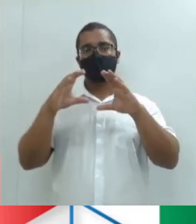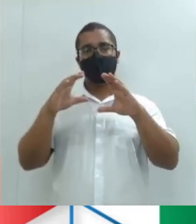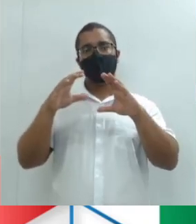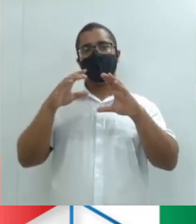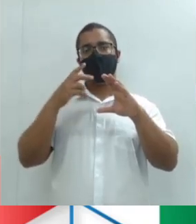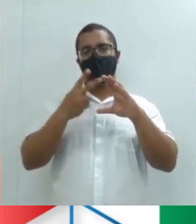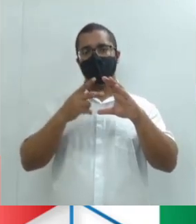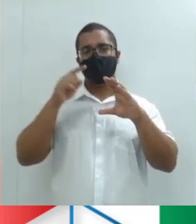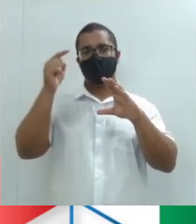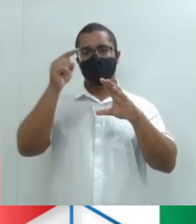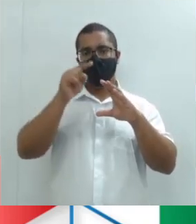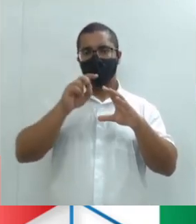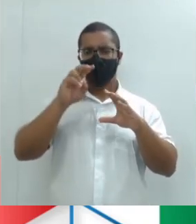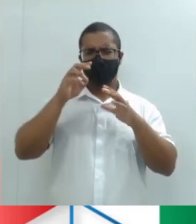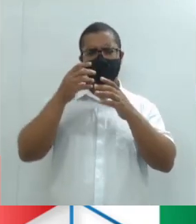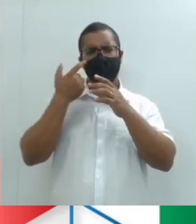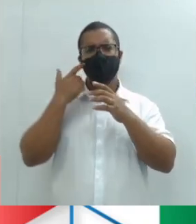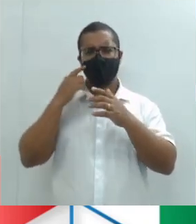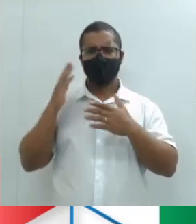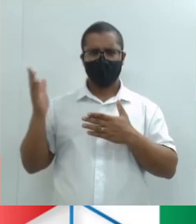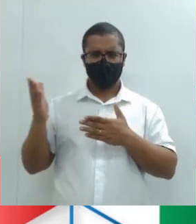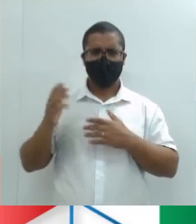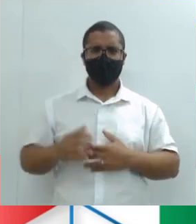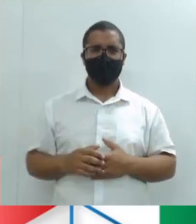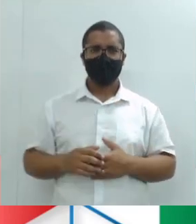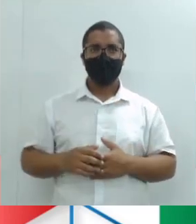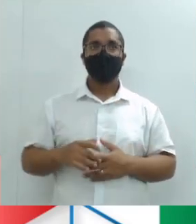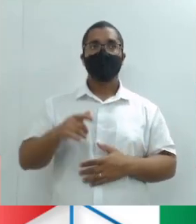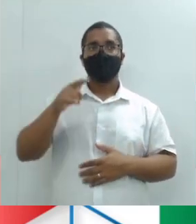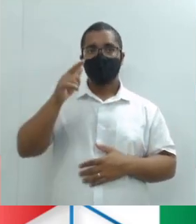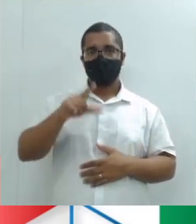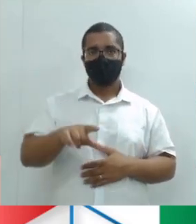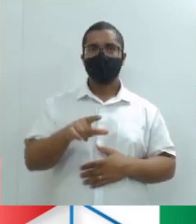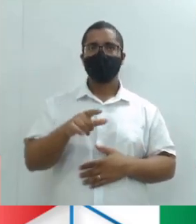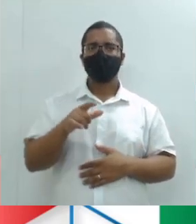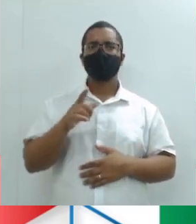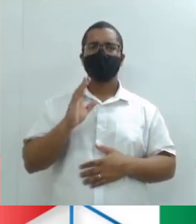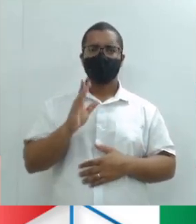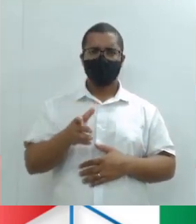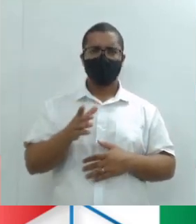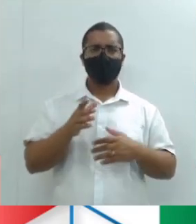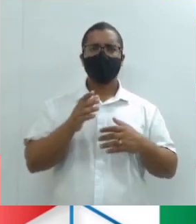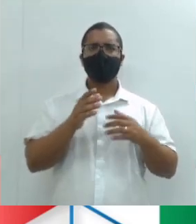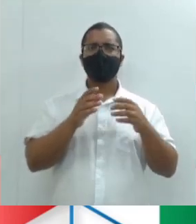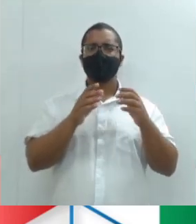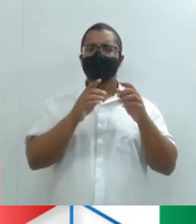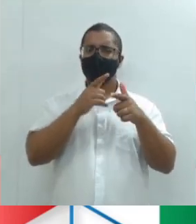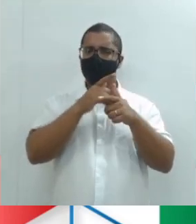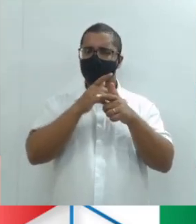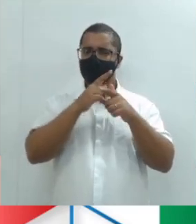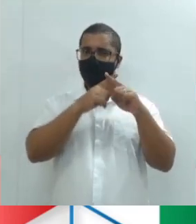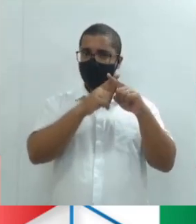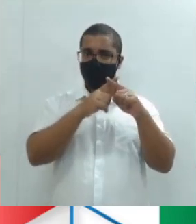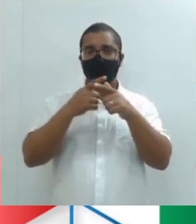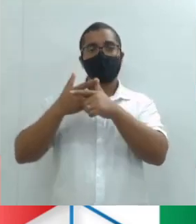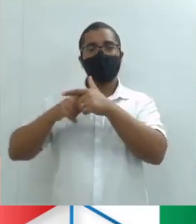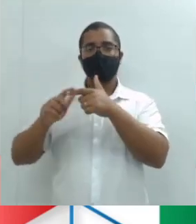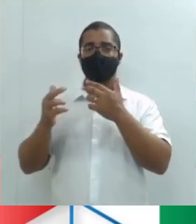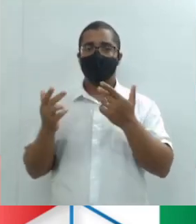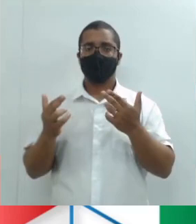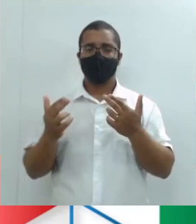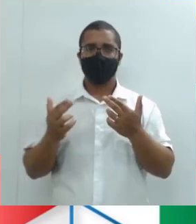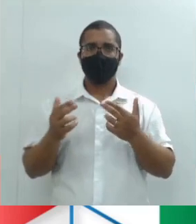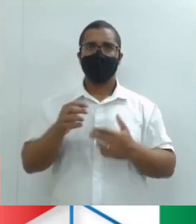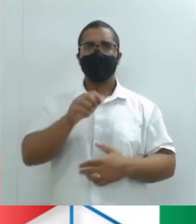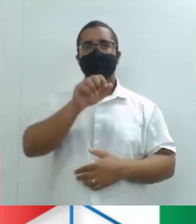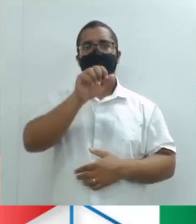a menos 3 também não altera. Quinta propriedade, se eu fiz isso na multiplicação, na divisão serve do mesmo jeito.